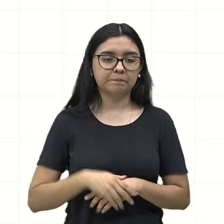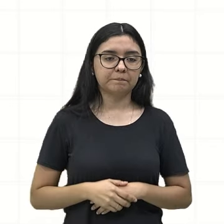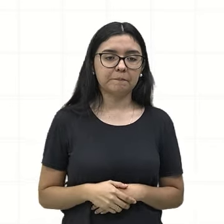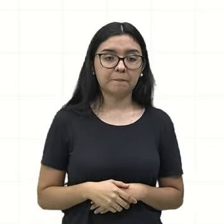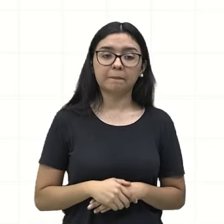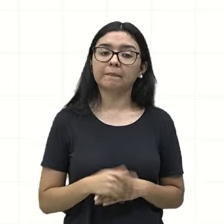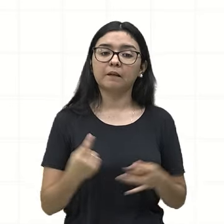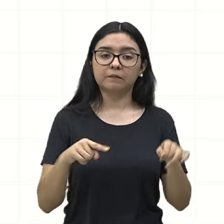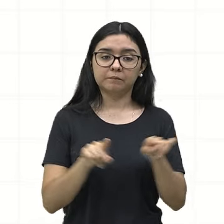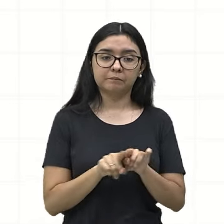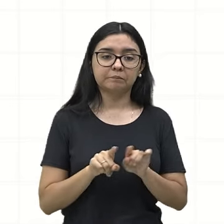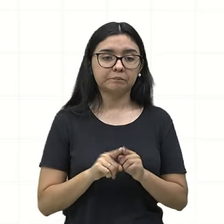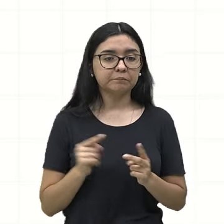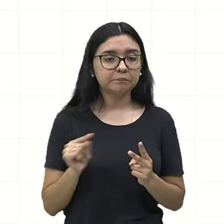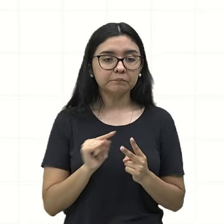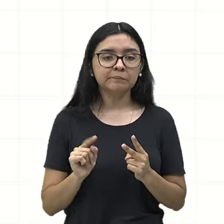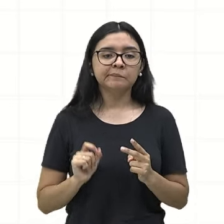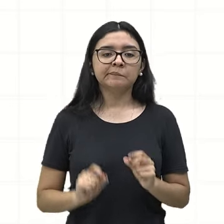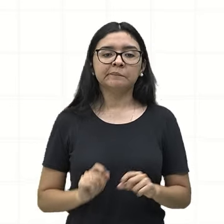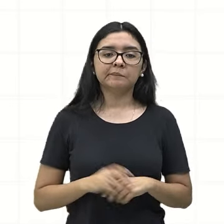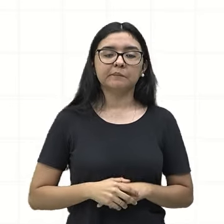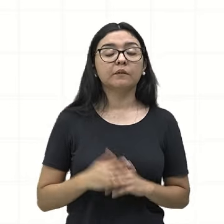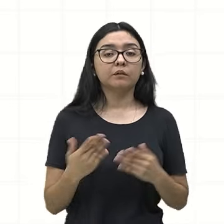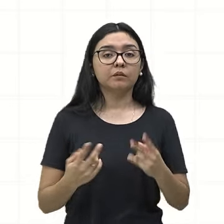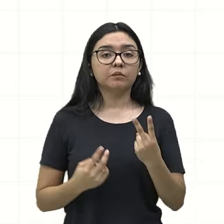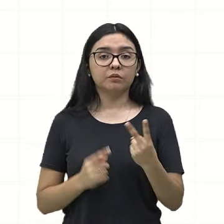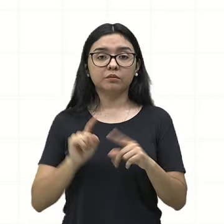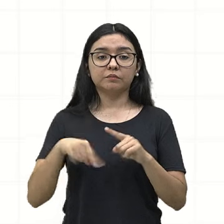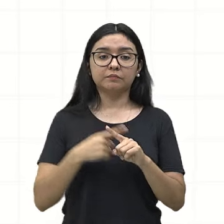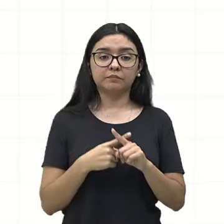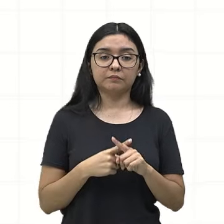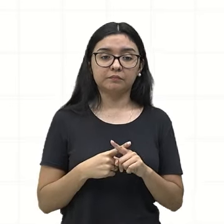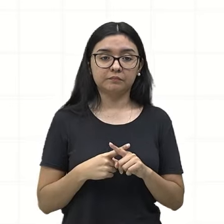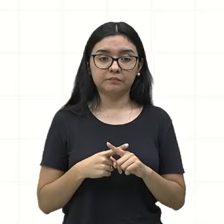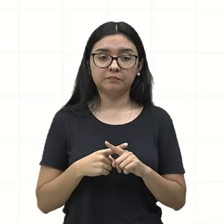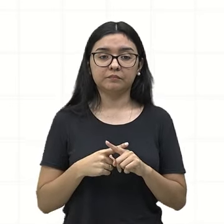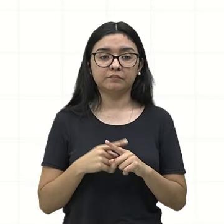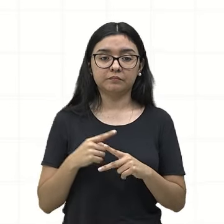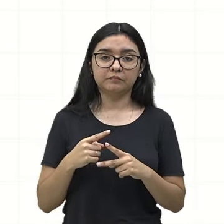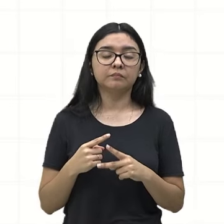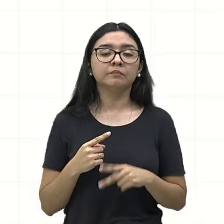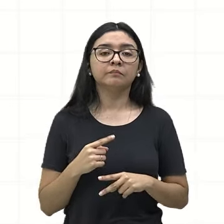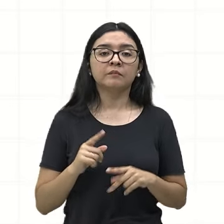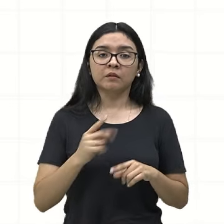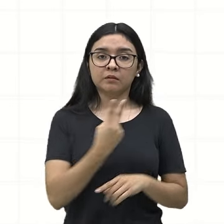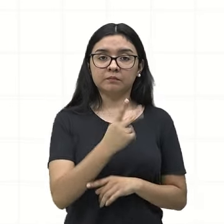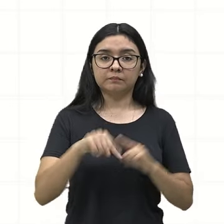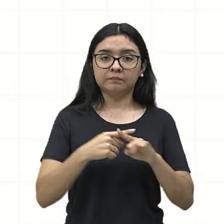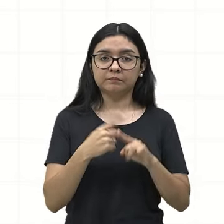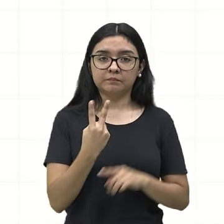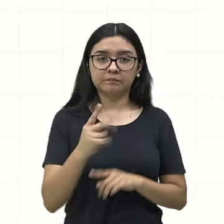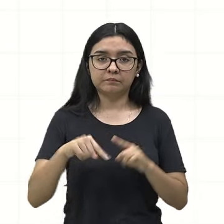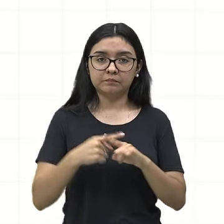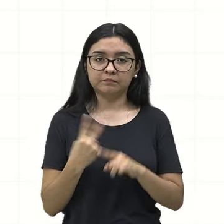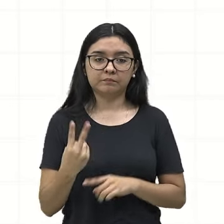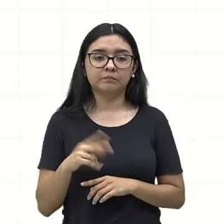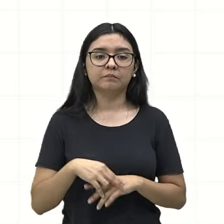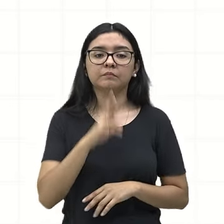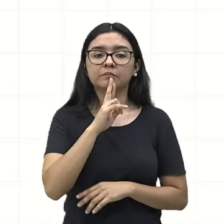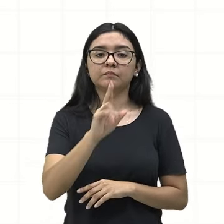também é um número par. Então, o número 2, posso fazer, ó, 2 vezes 2 vezes 2, que a resposta dá